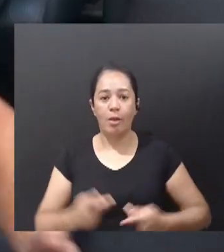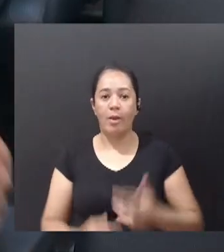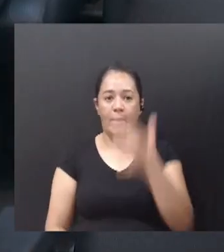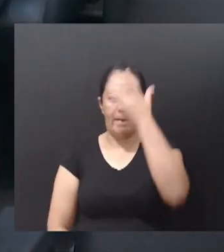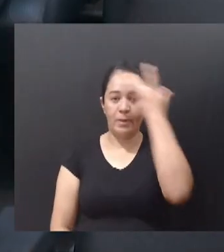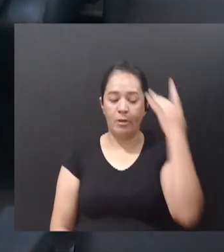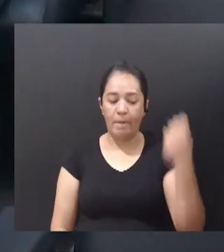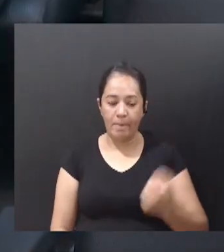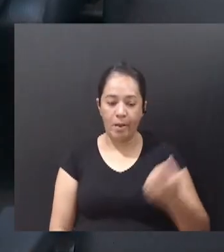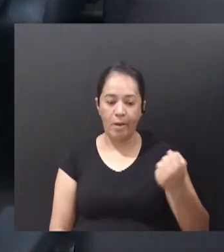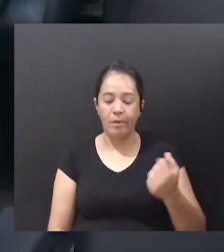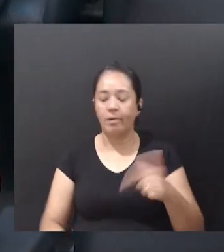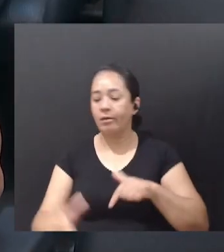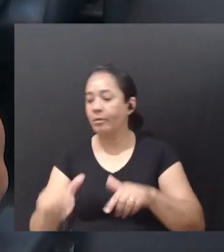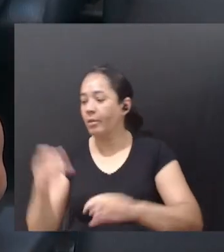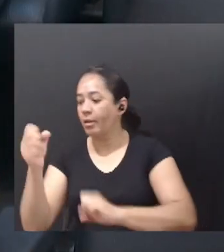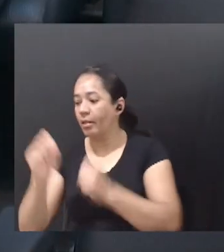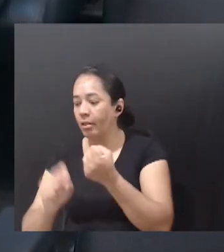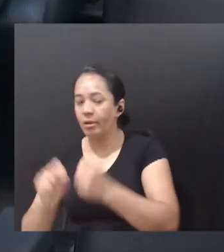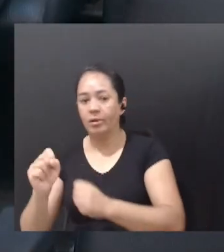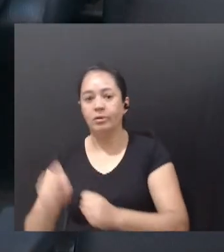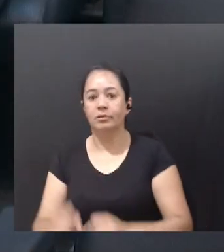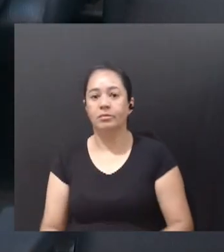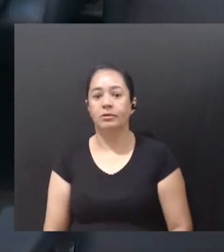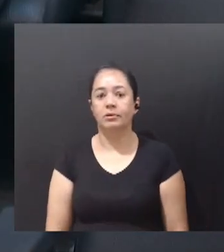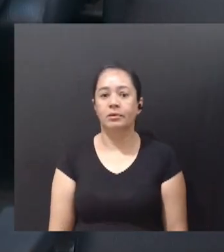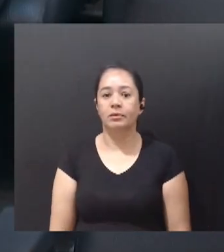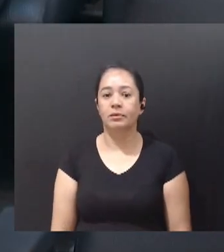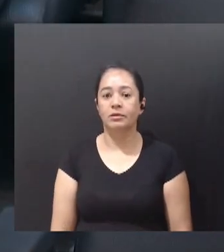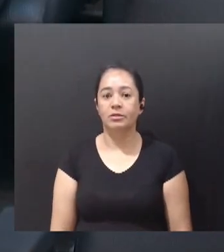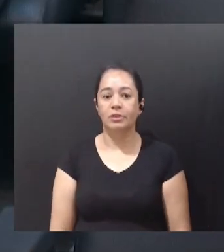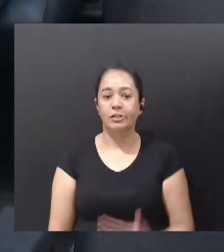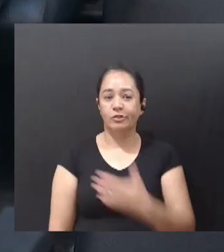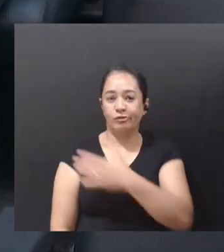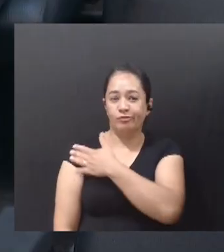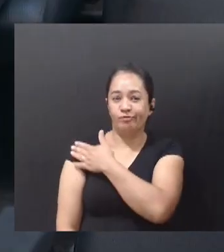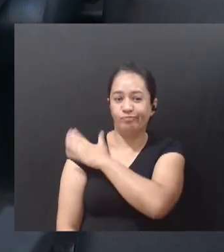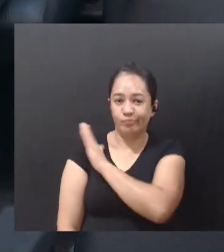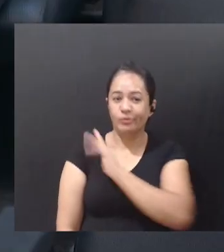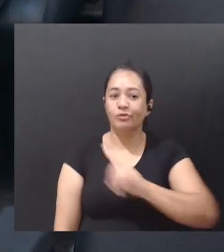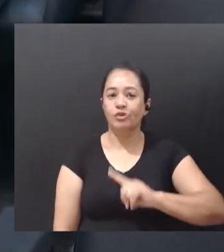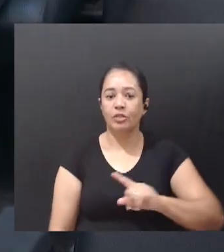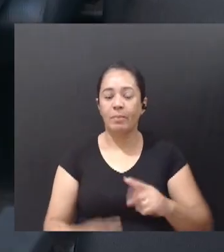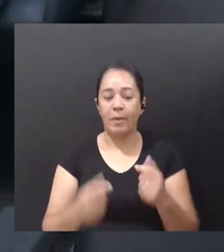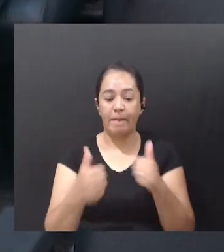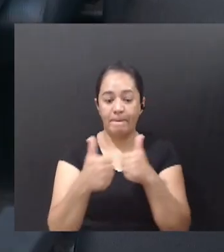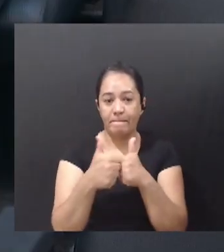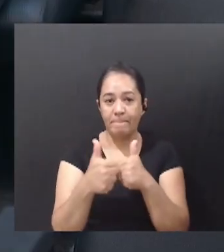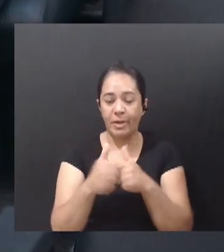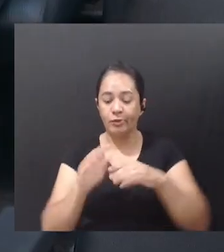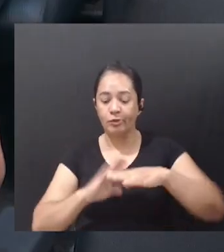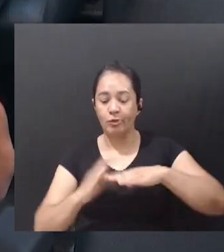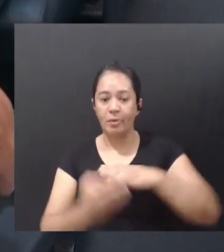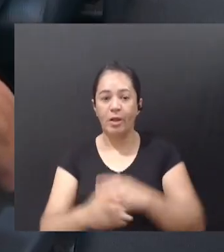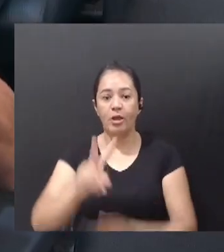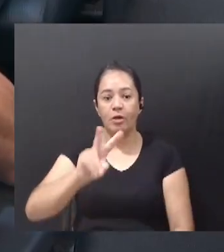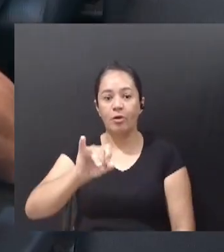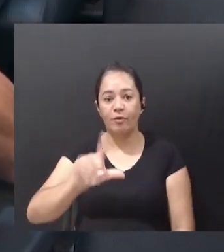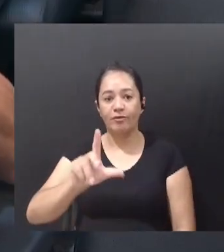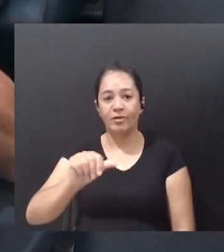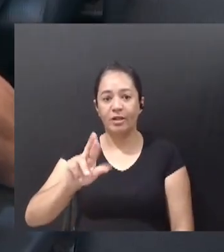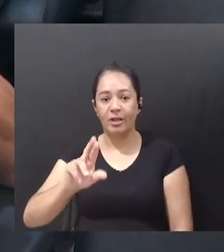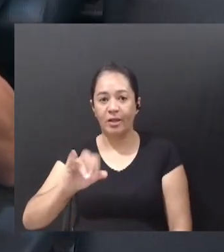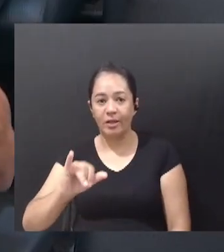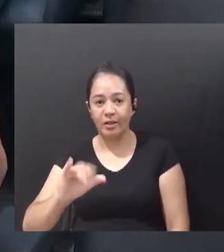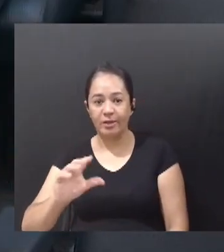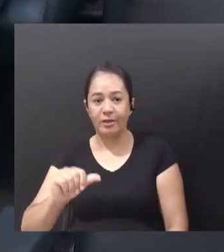em indústrias, então tinha esse preconceito. Mas eu morava ao lado da Vila Rica, onde o sistema negro teve uma influência